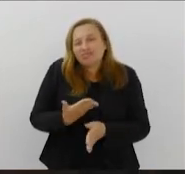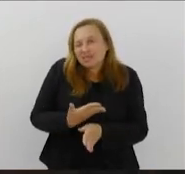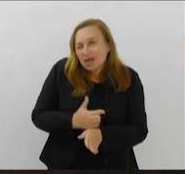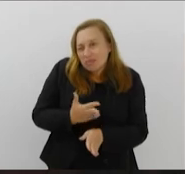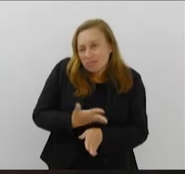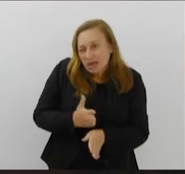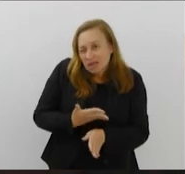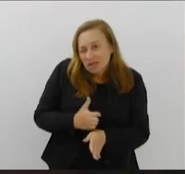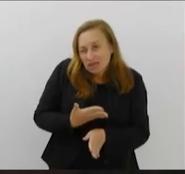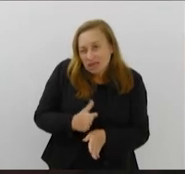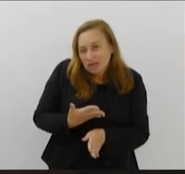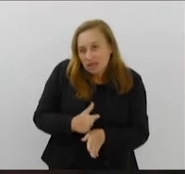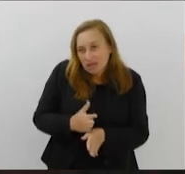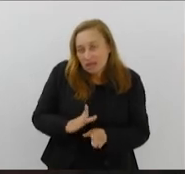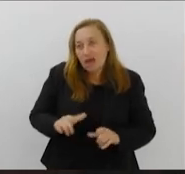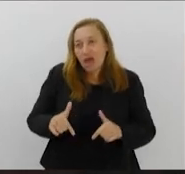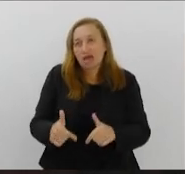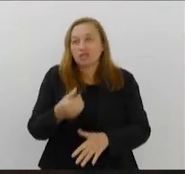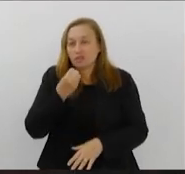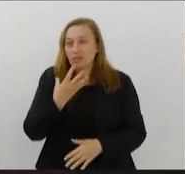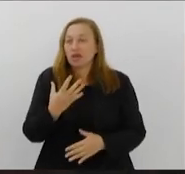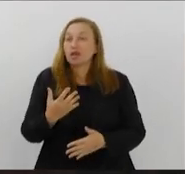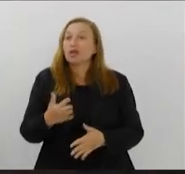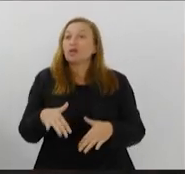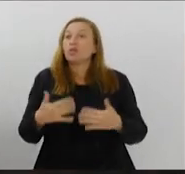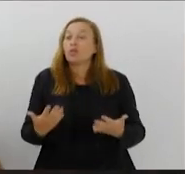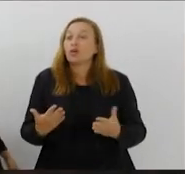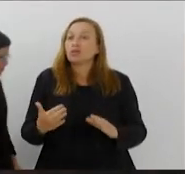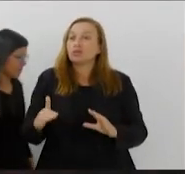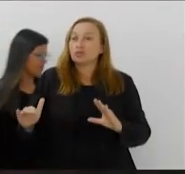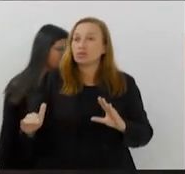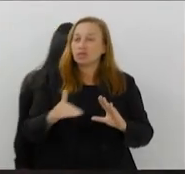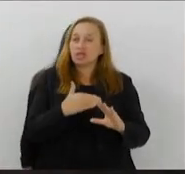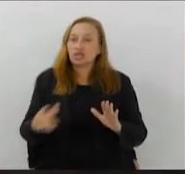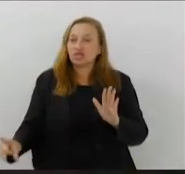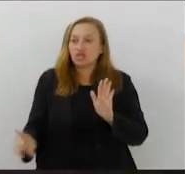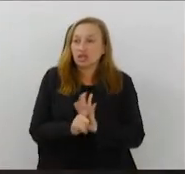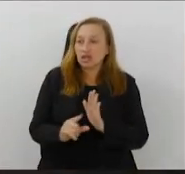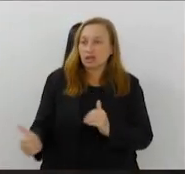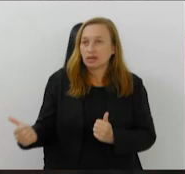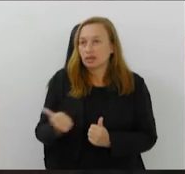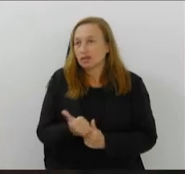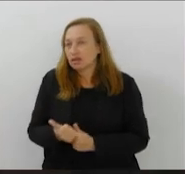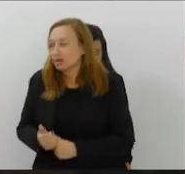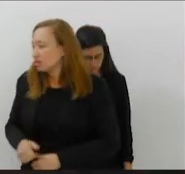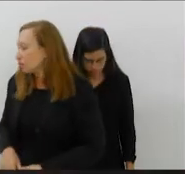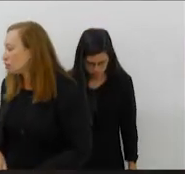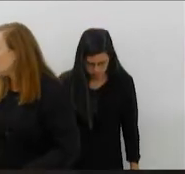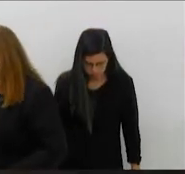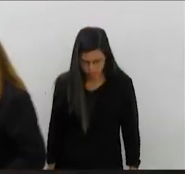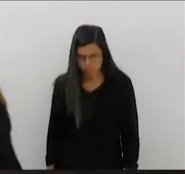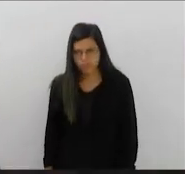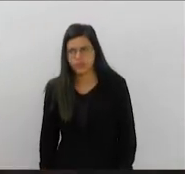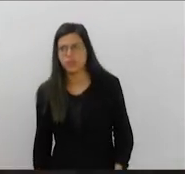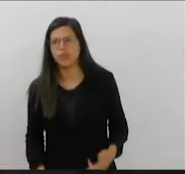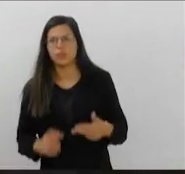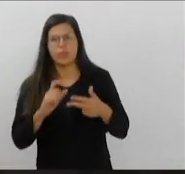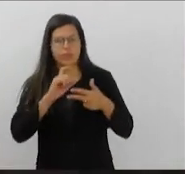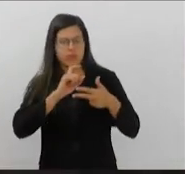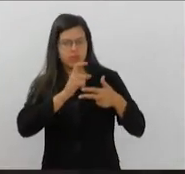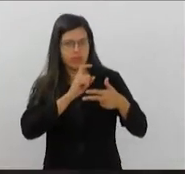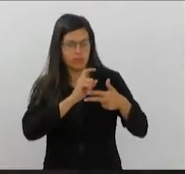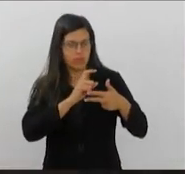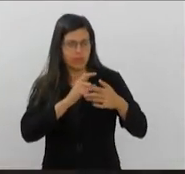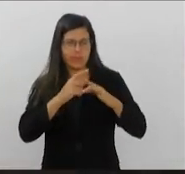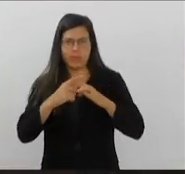prática, funciona muito quando a mensagem de lei ela vem do Poder Executivo. Por quê?